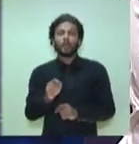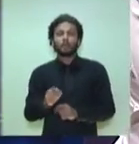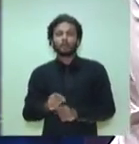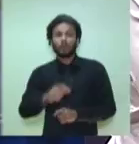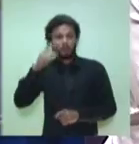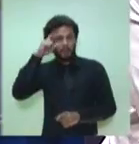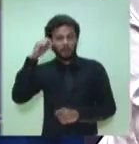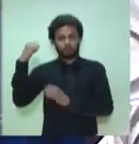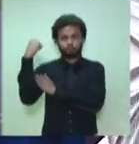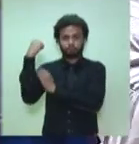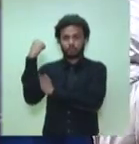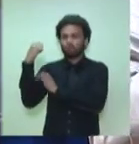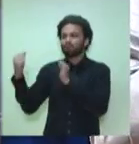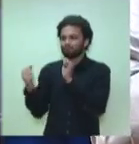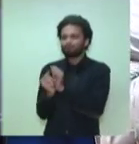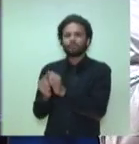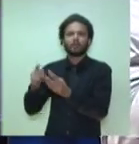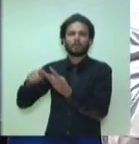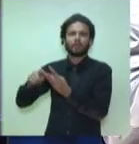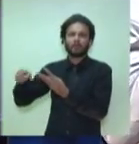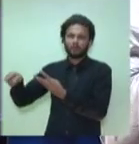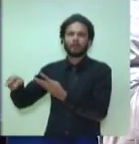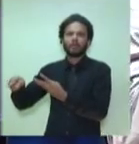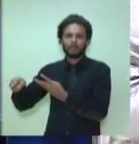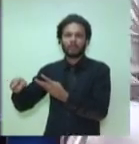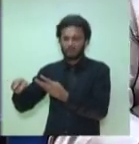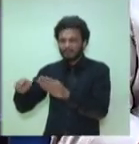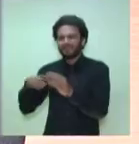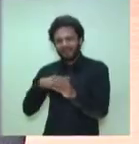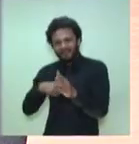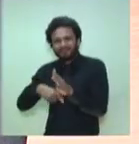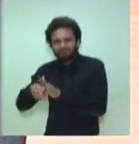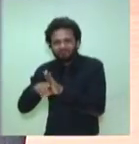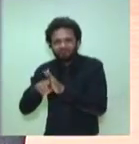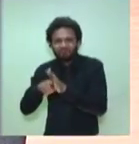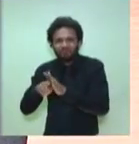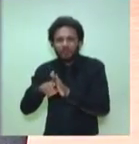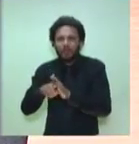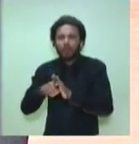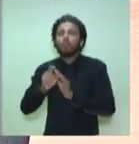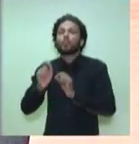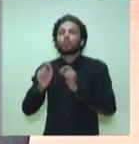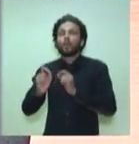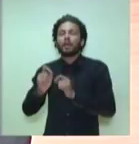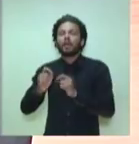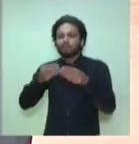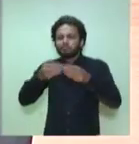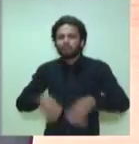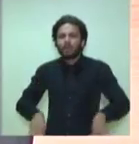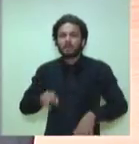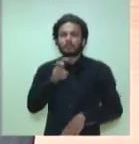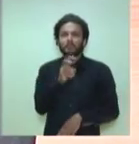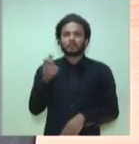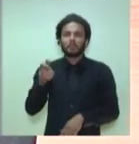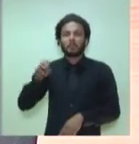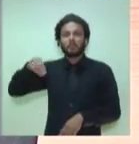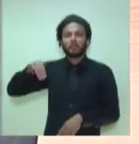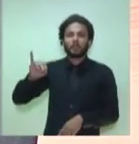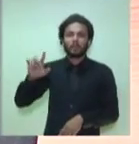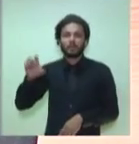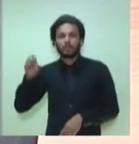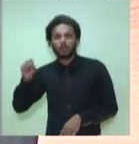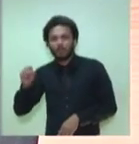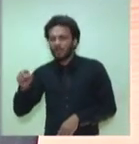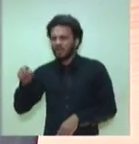ambos respondem a processos muito graves, investigações muito sérias, deu um rombo de 55 milhões de reais. Ele